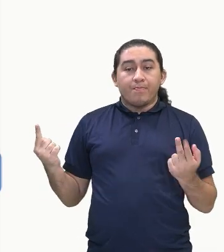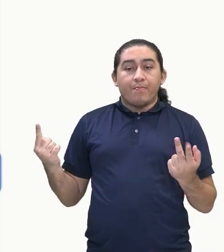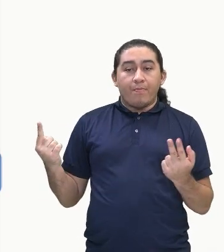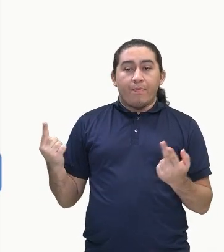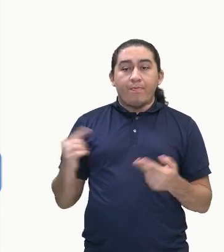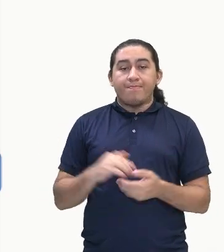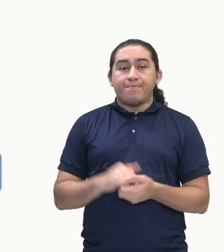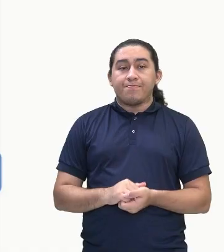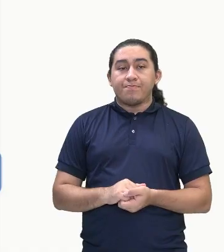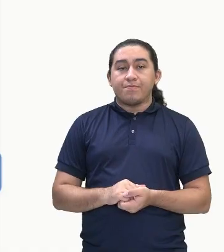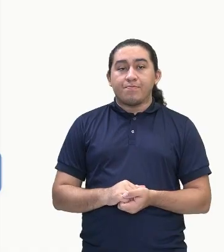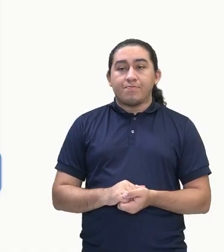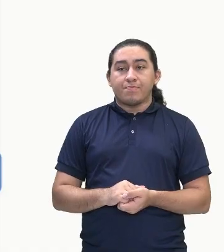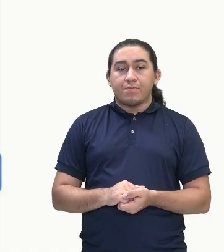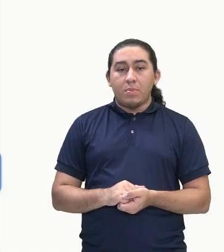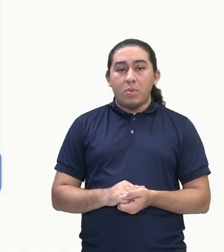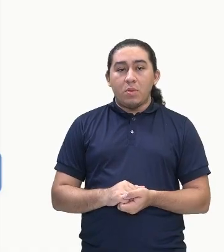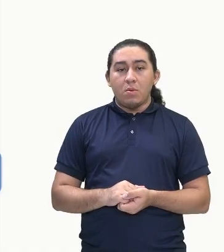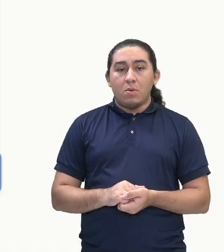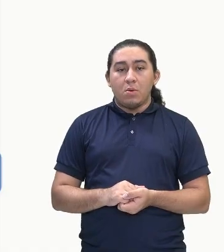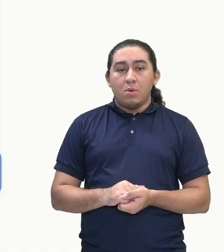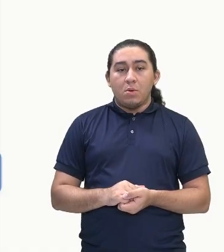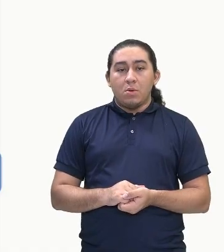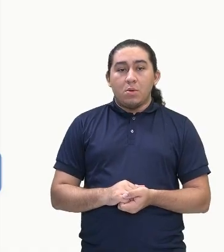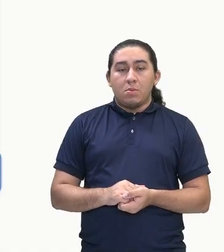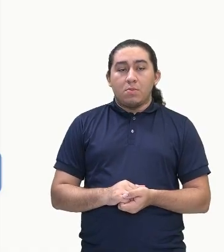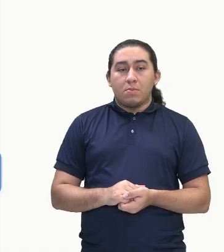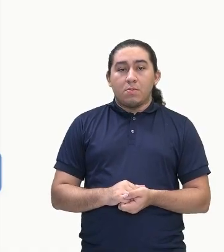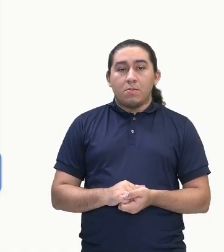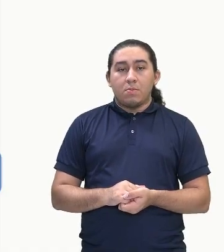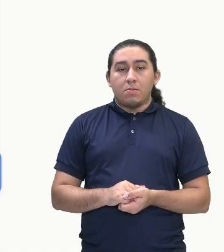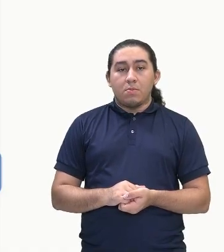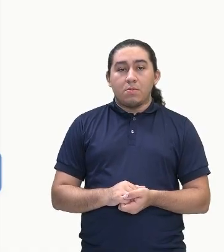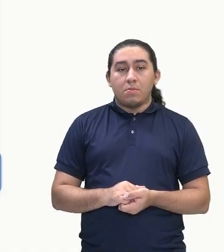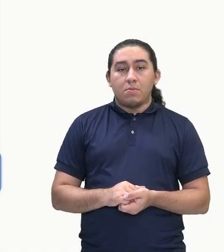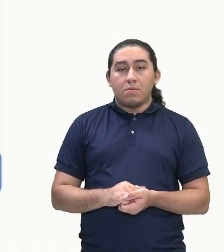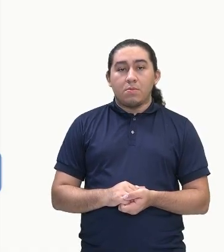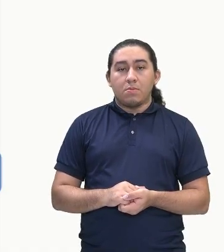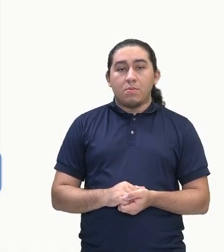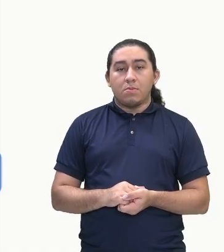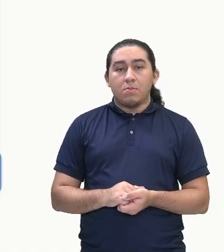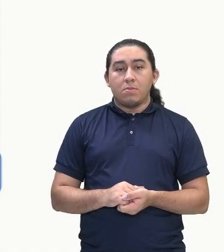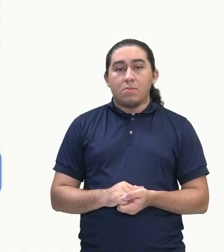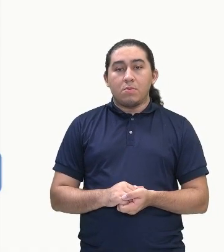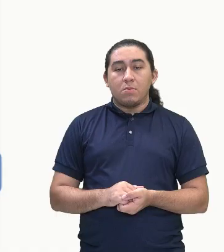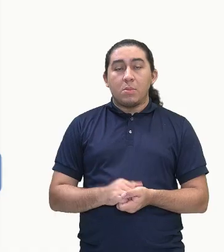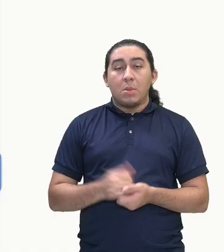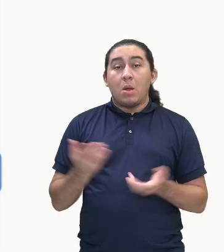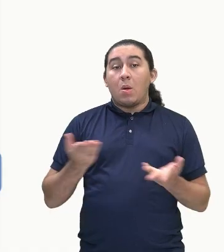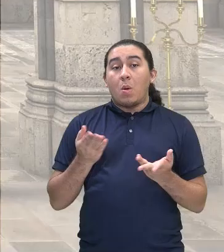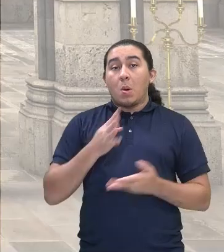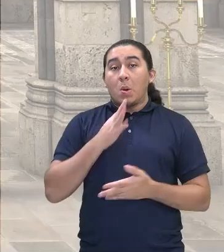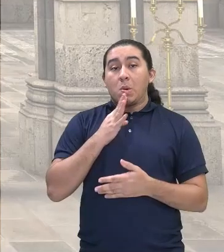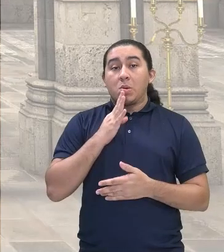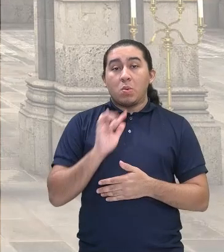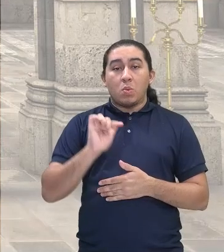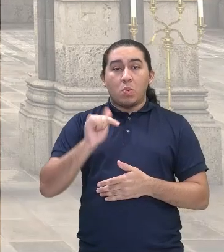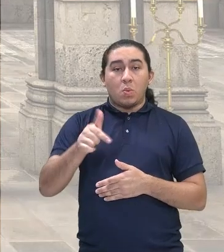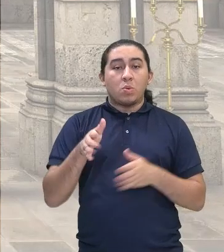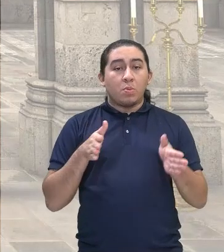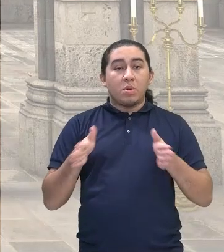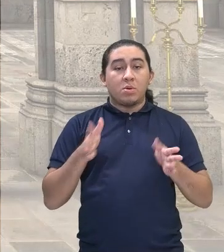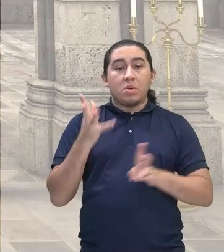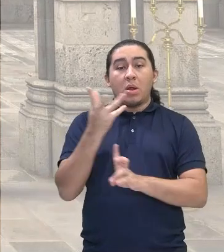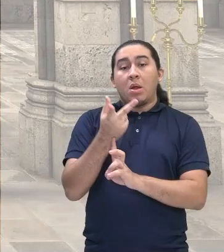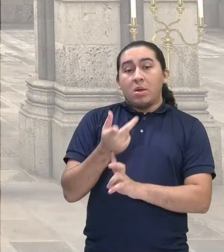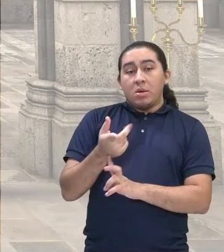Já falei para vocês do Anubis, da lei da frontalidade. E agora vamos conhecer um outro período da arte, que é